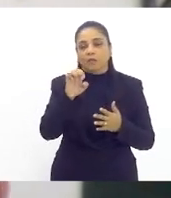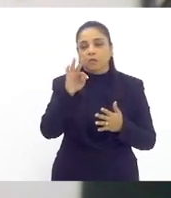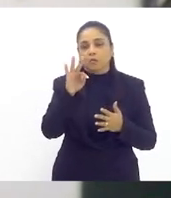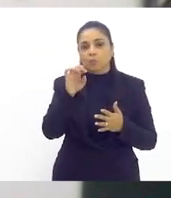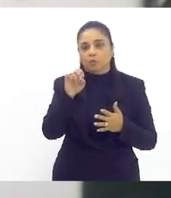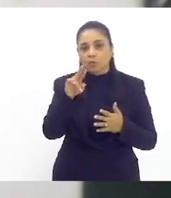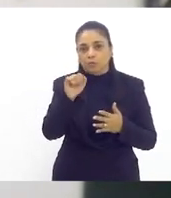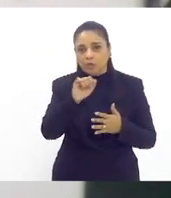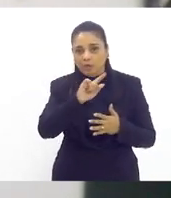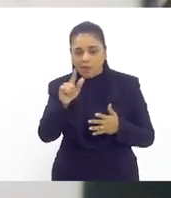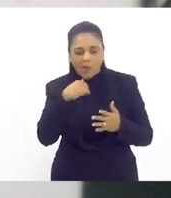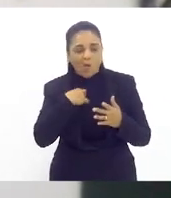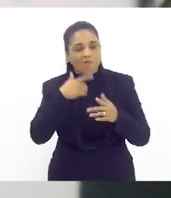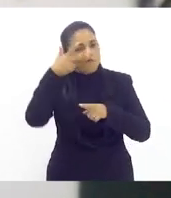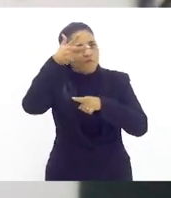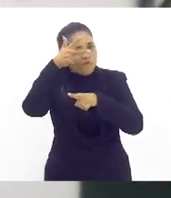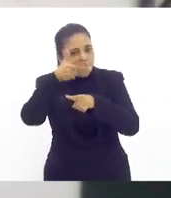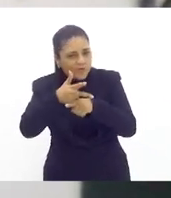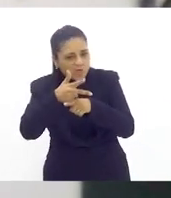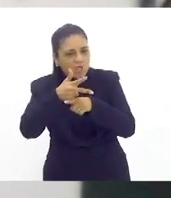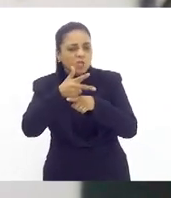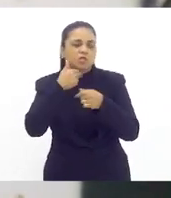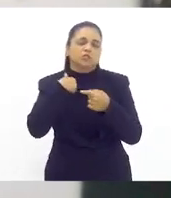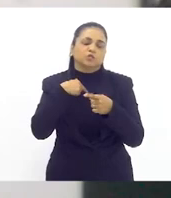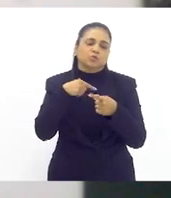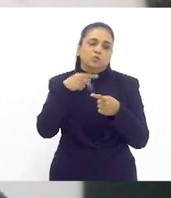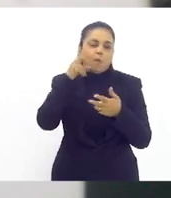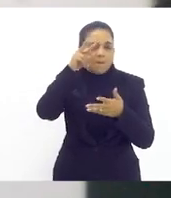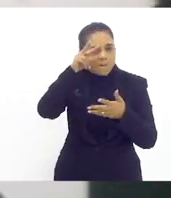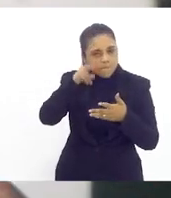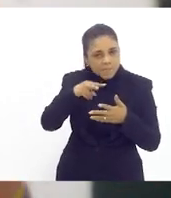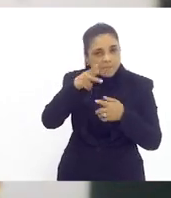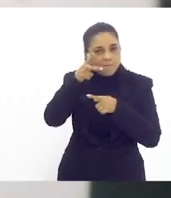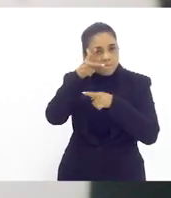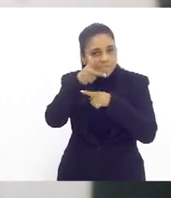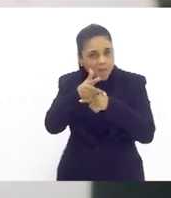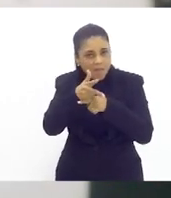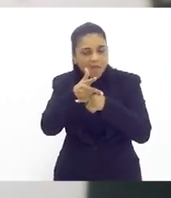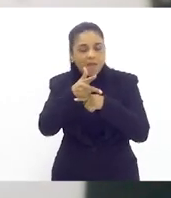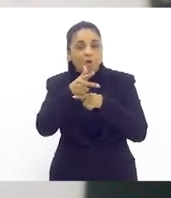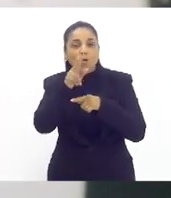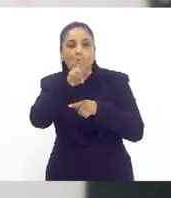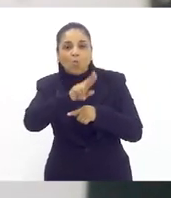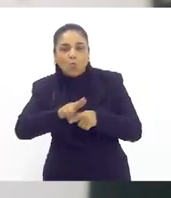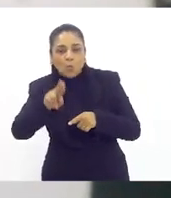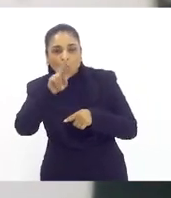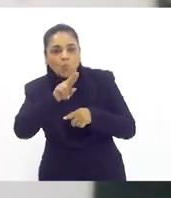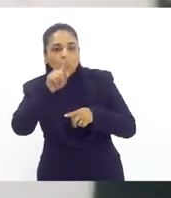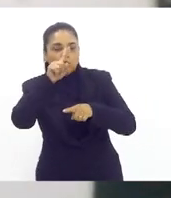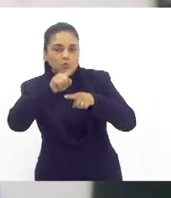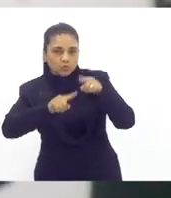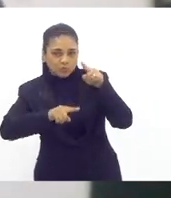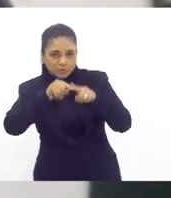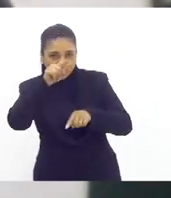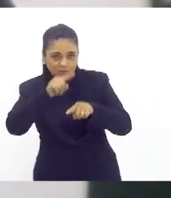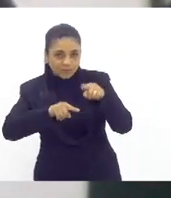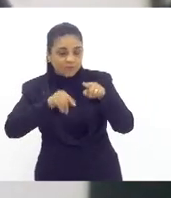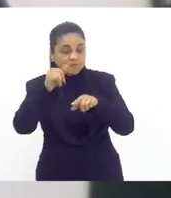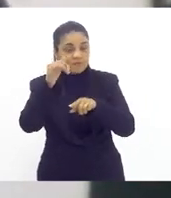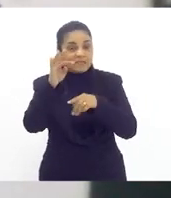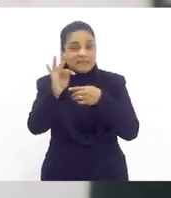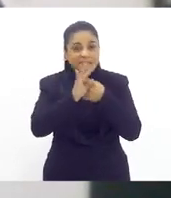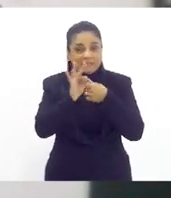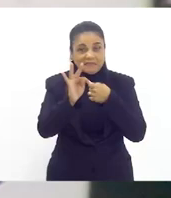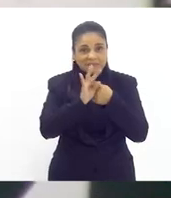assistir vídeos que a gente já publicou vídeos inclusive de como que é o uso da ferramenta prática técnica